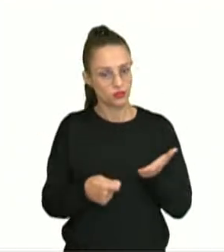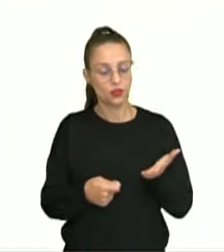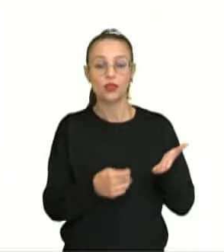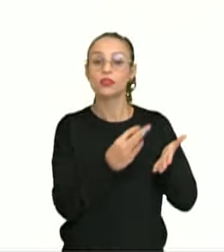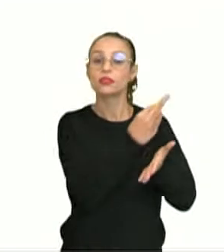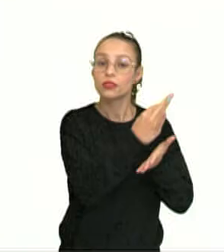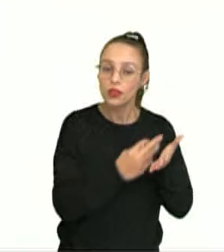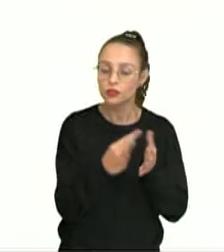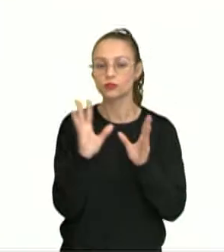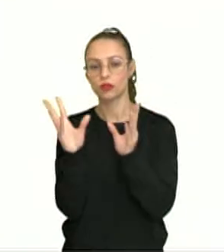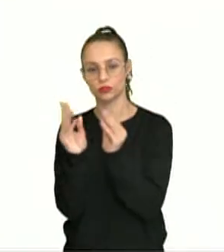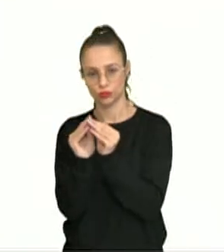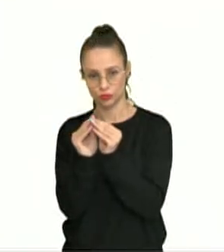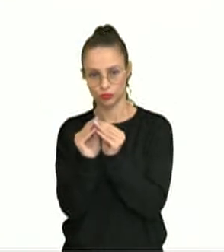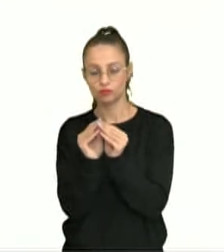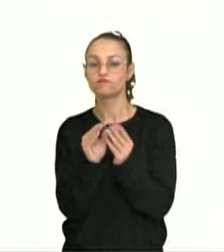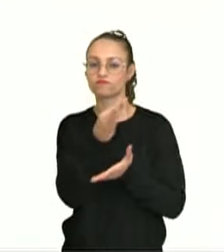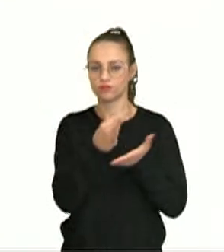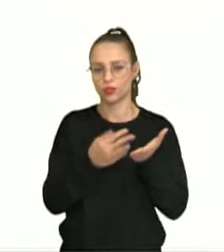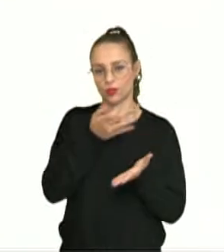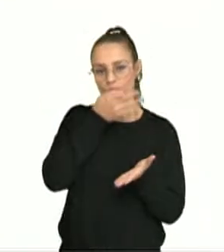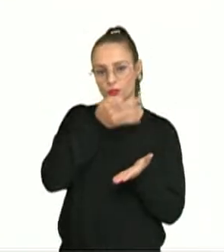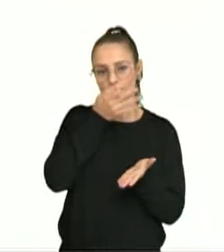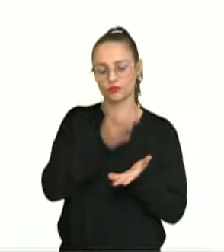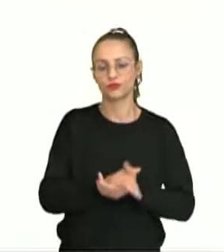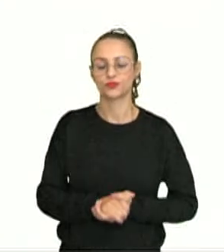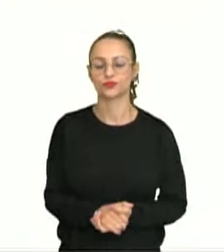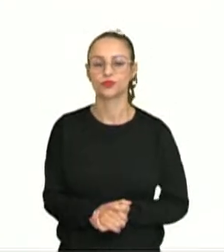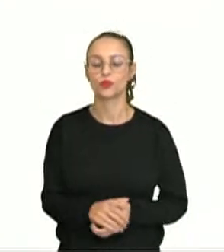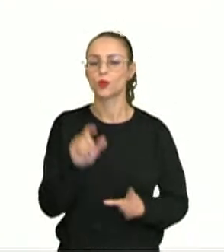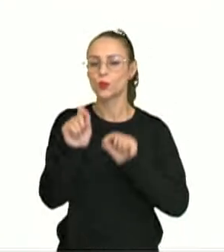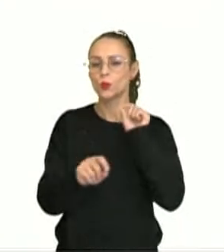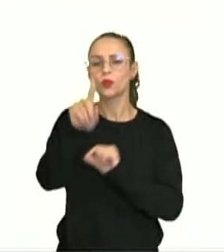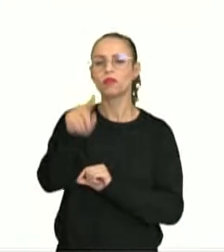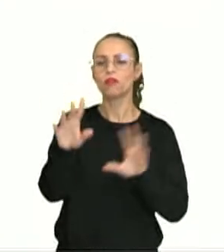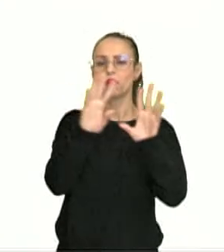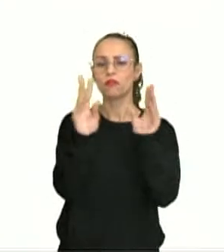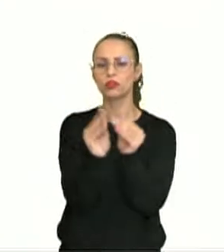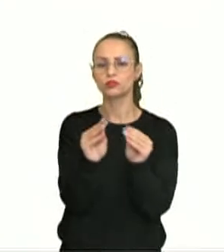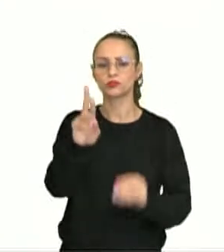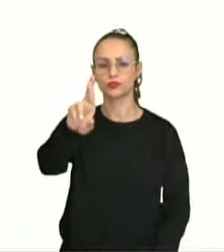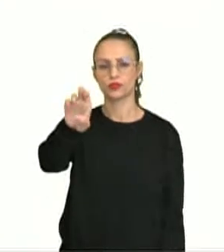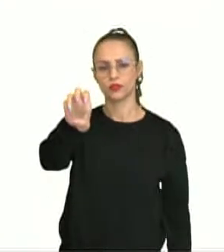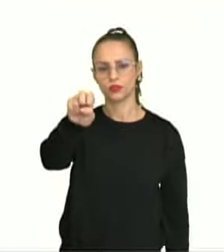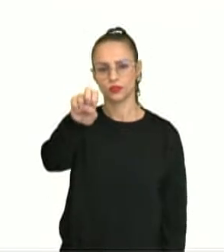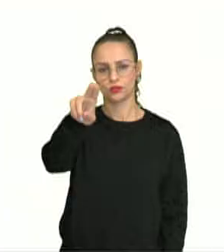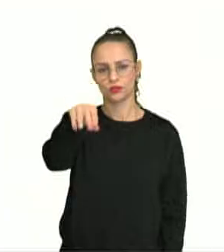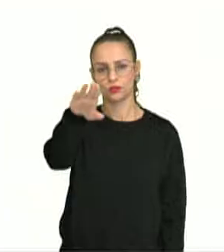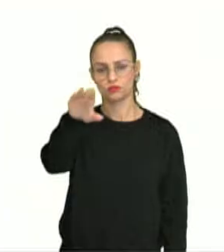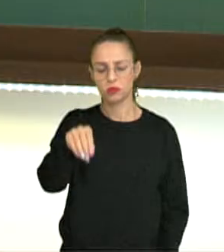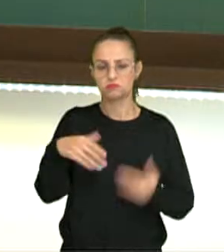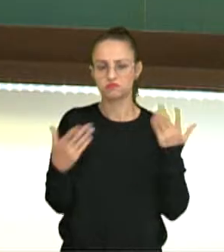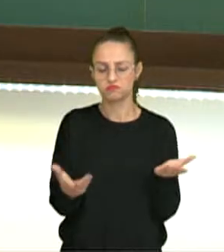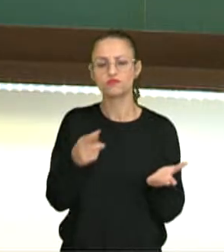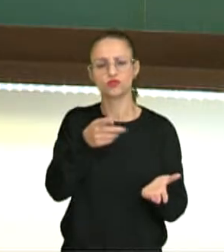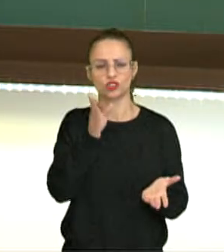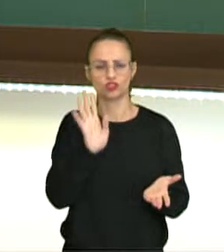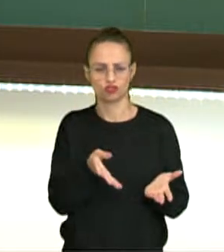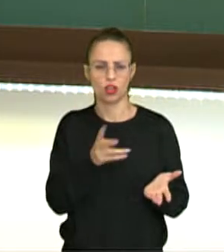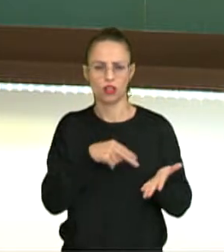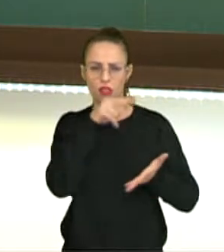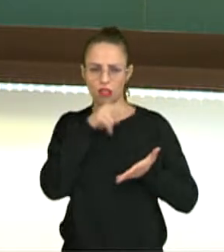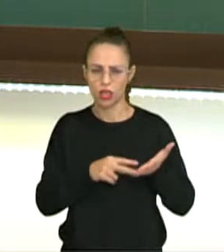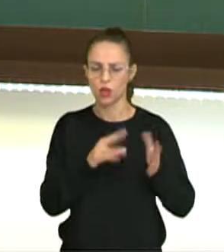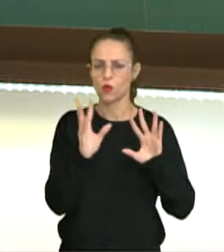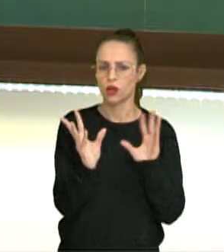texto argumentativo. O que é um resumo? Você certamente já deve ter visto, já deve ter lido um